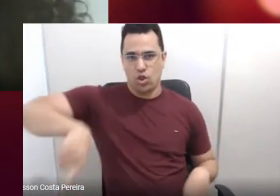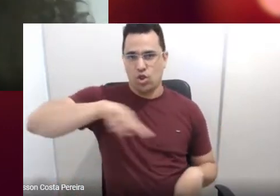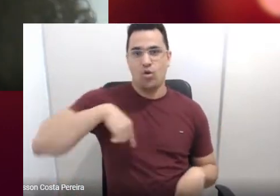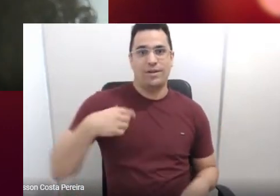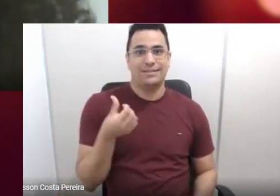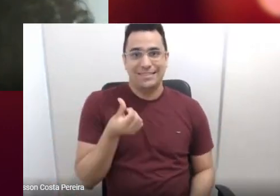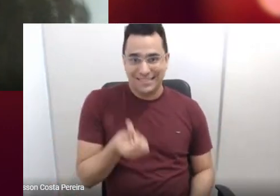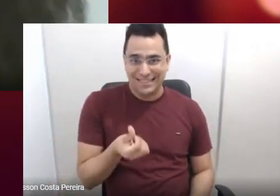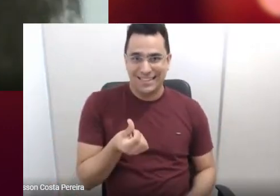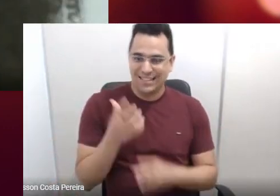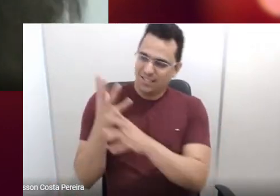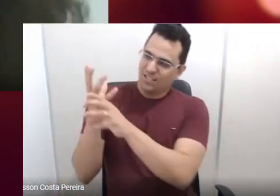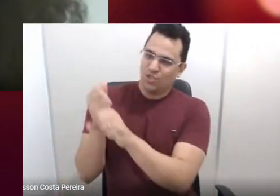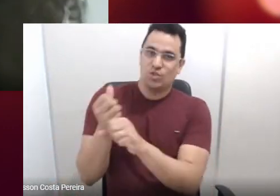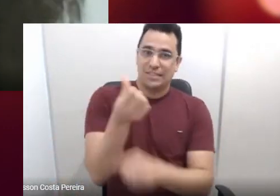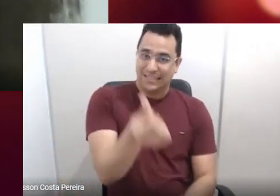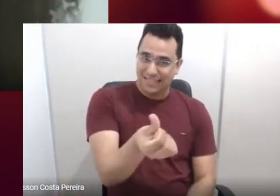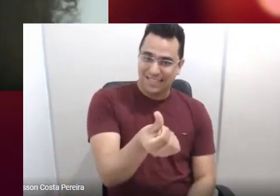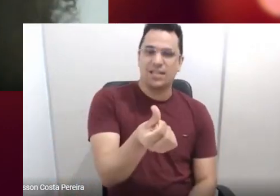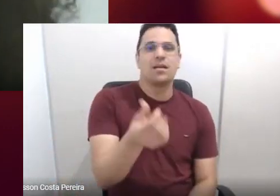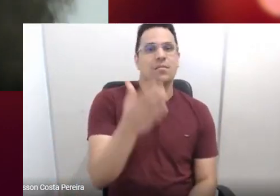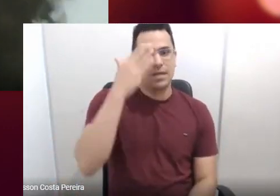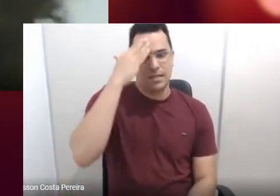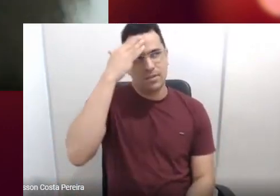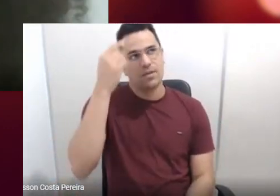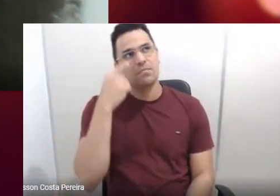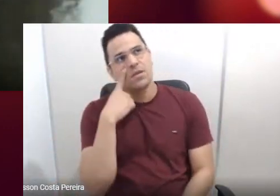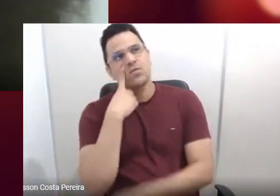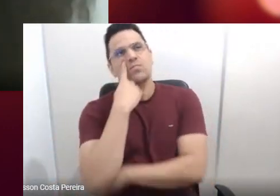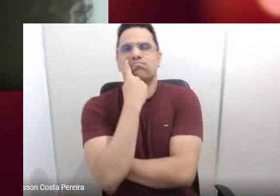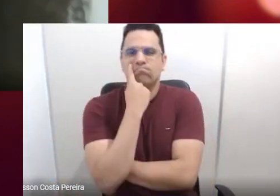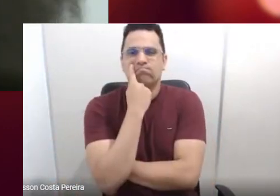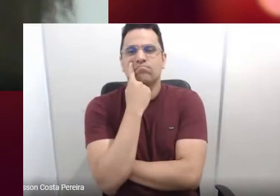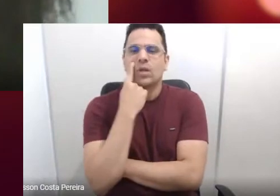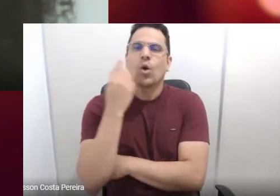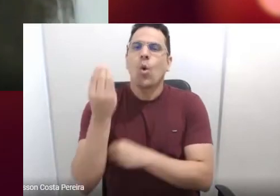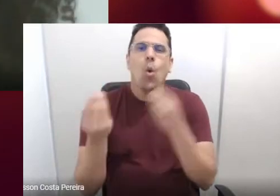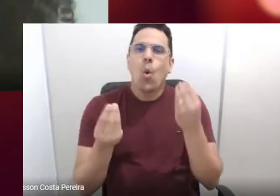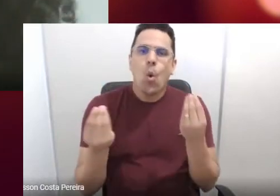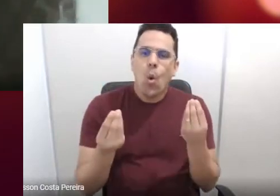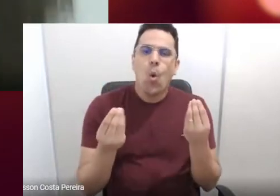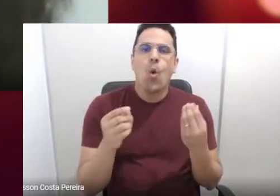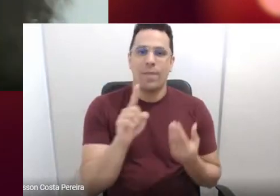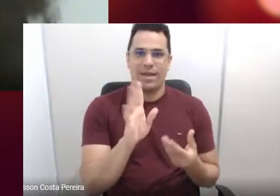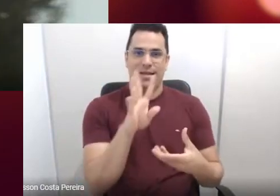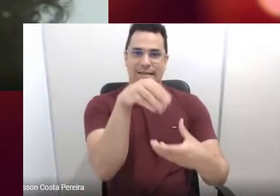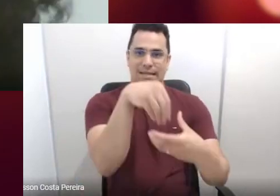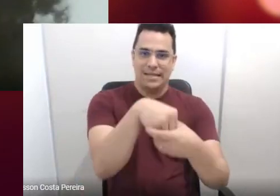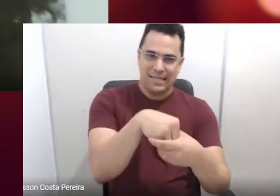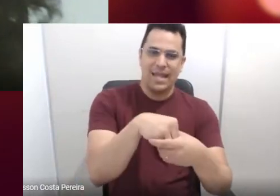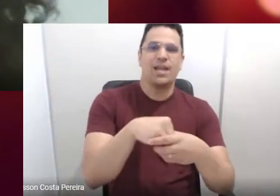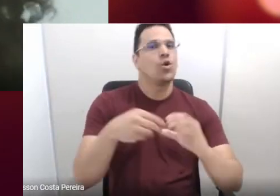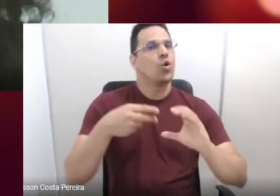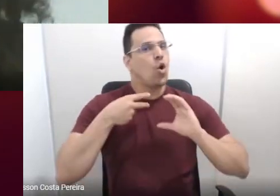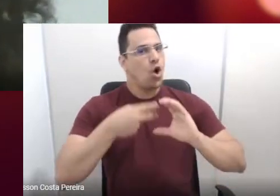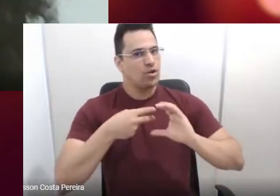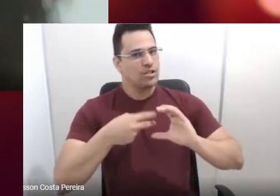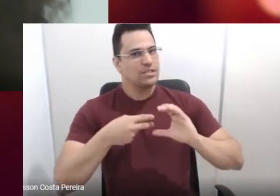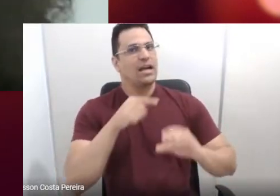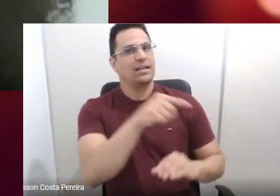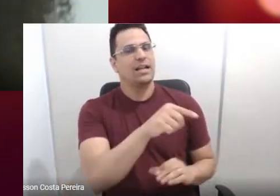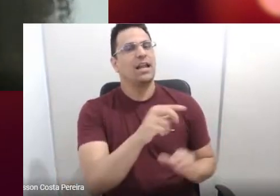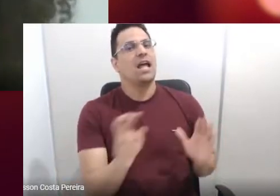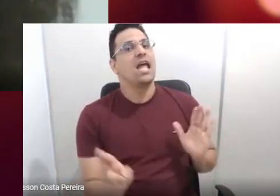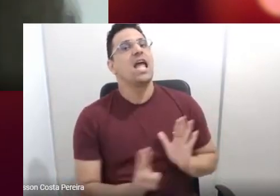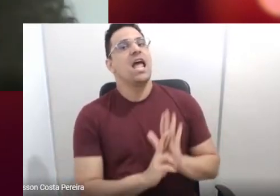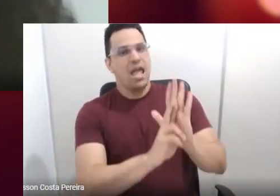porque somos em 6, né, então não dava para trazer todo mundo, né, mas a gente pensou também uma pessoa que estivesse dentro de